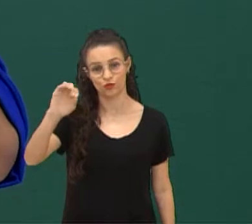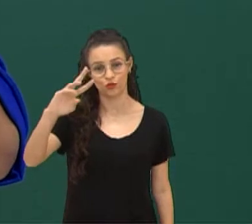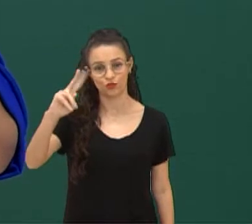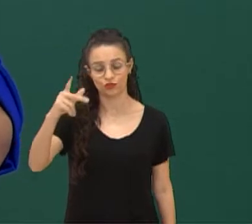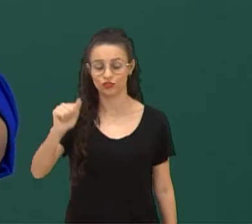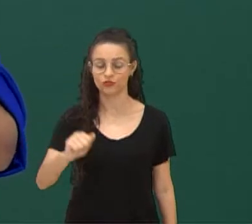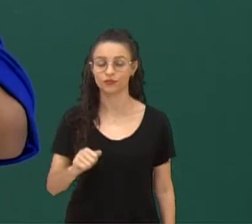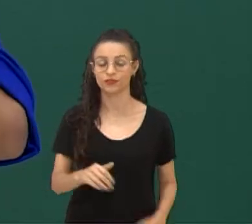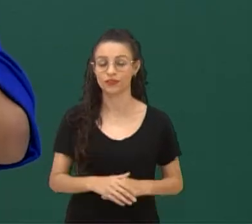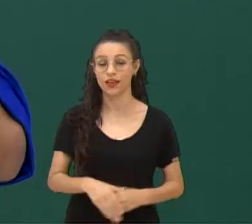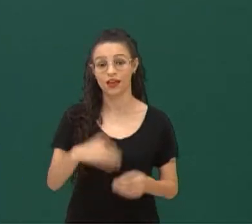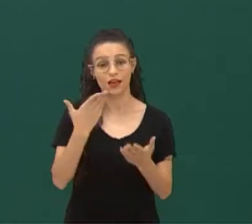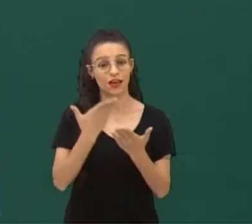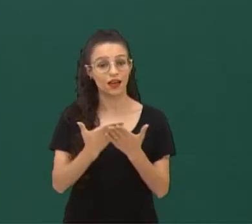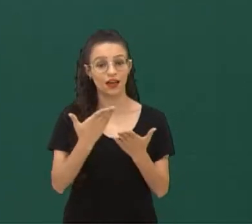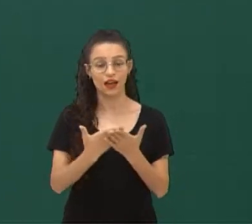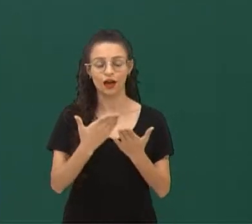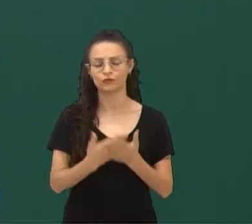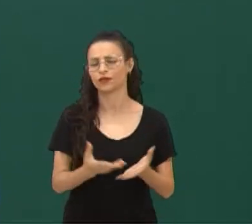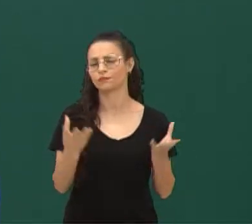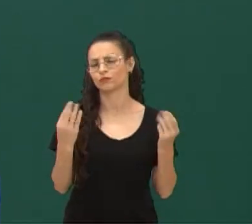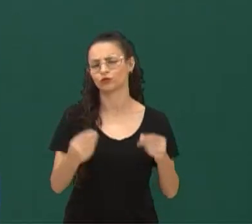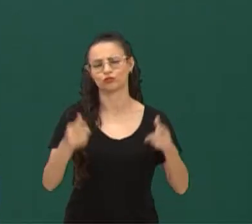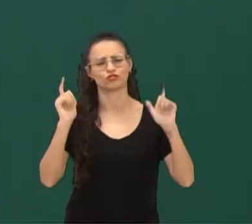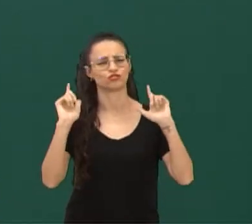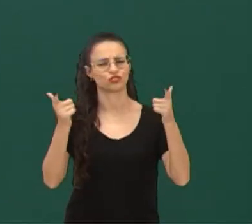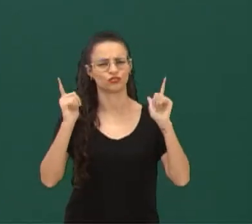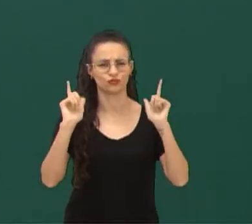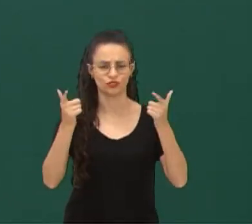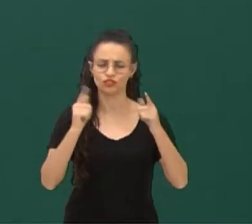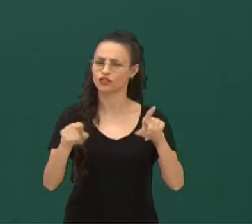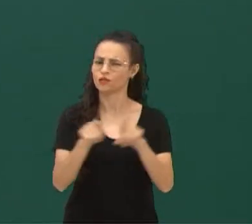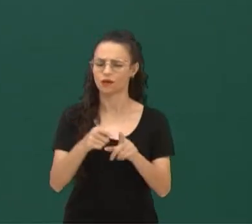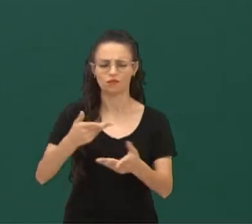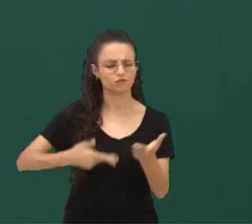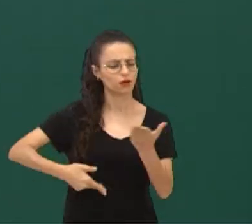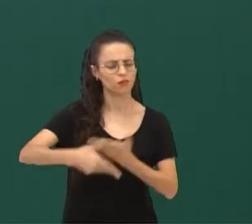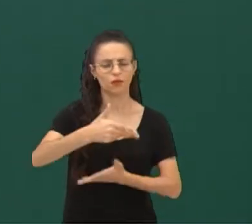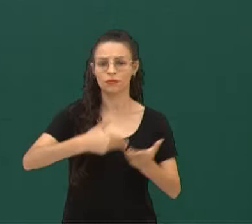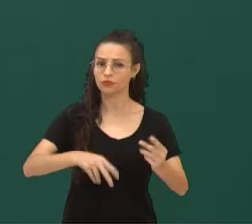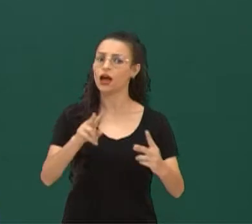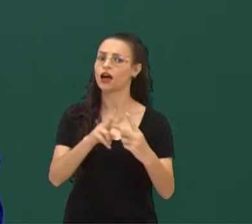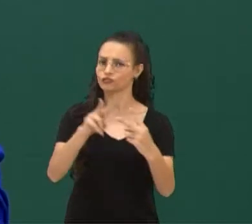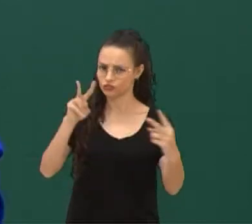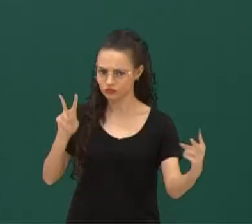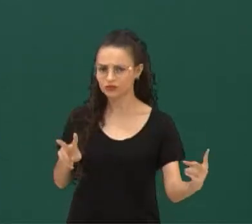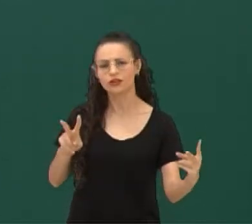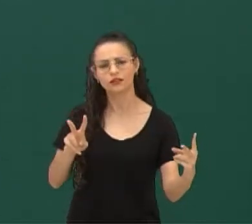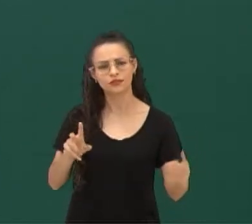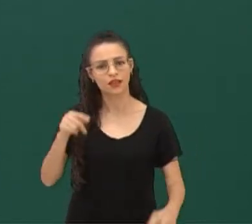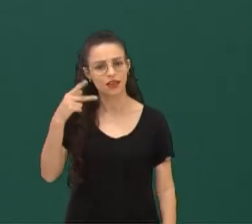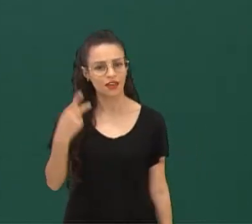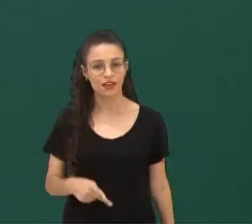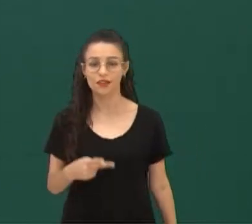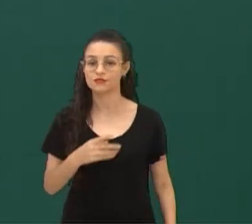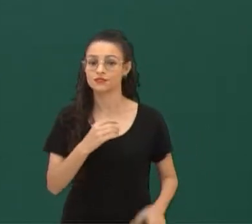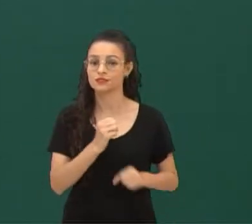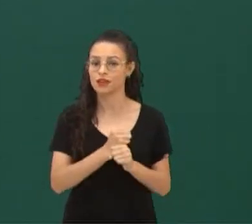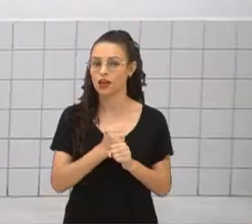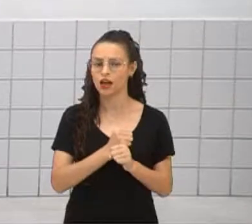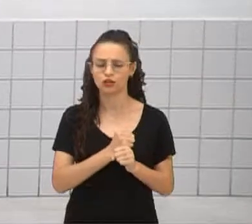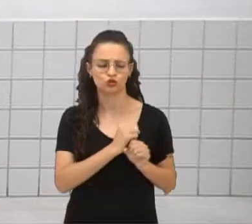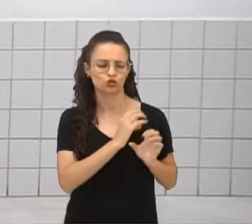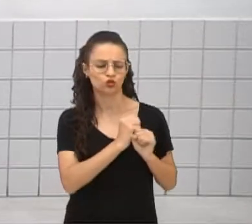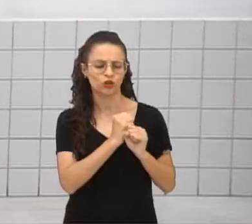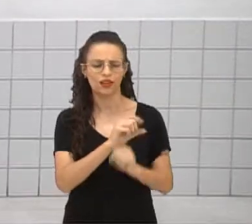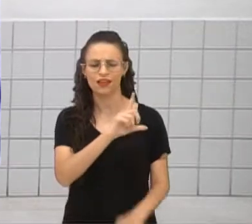o walle Paraná as aulas são tão divertidas e interativas mesma distância esse ano tirei 10 e tudo